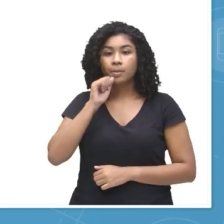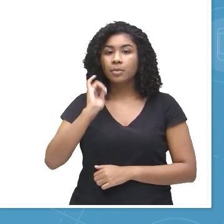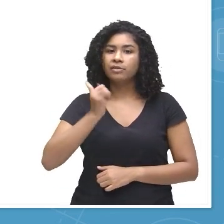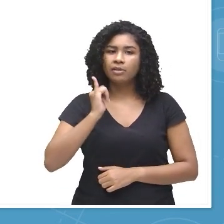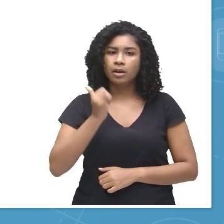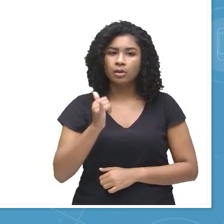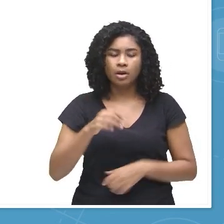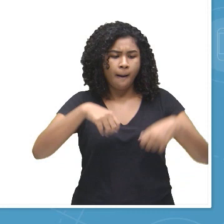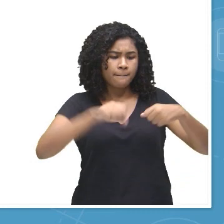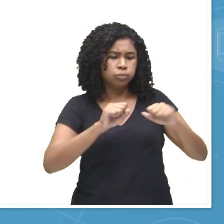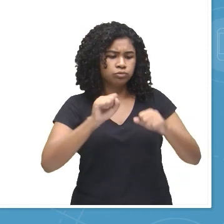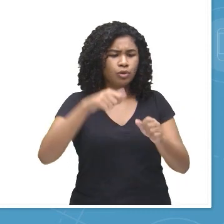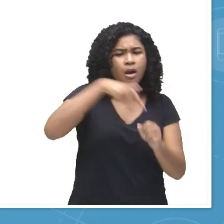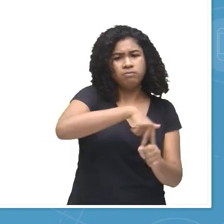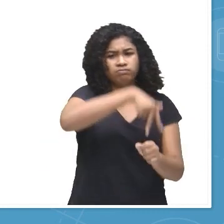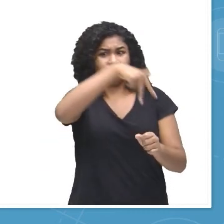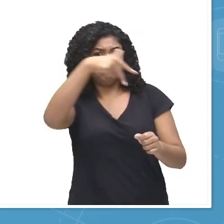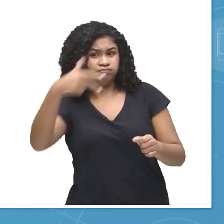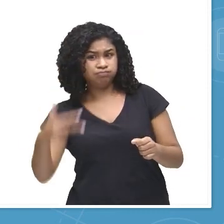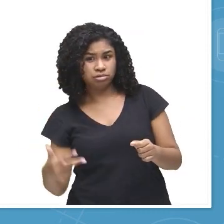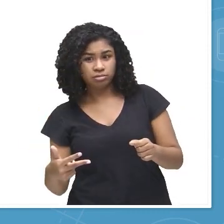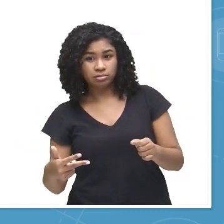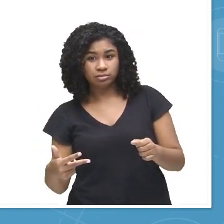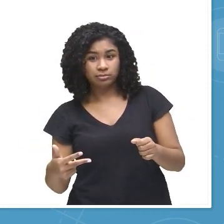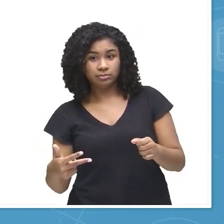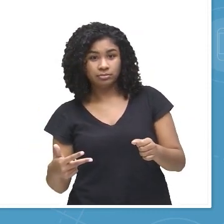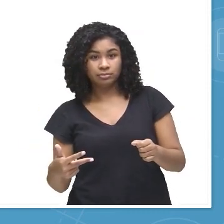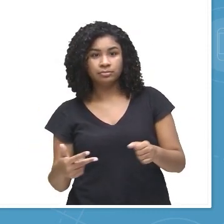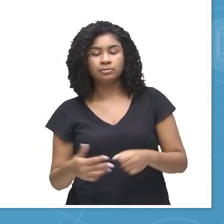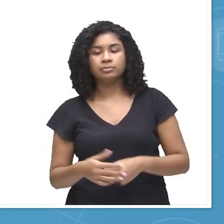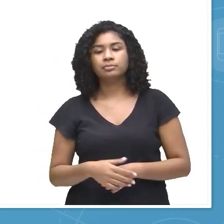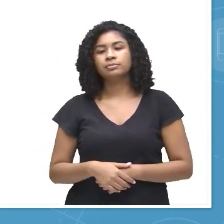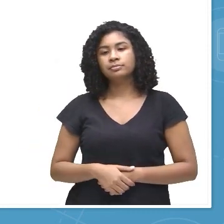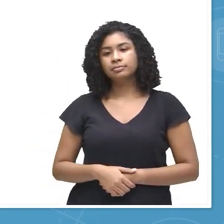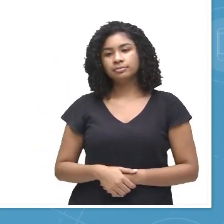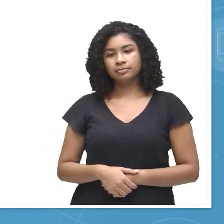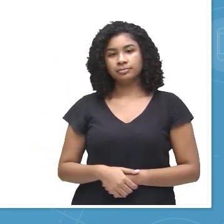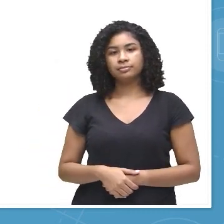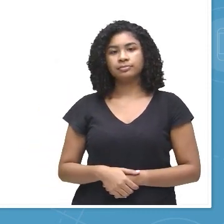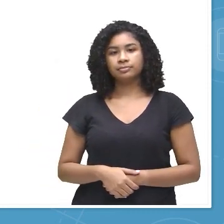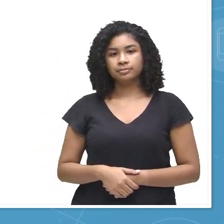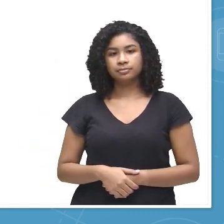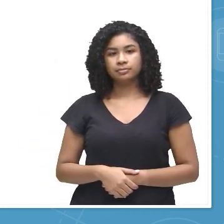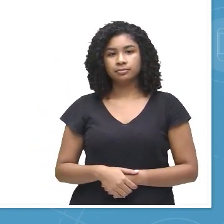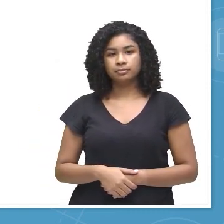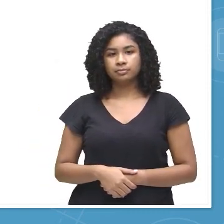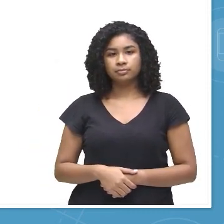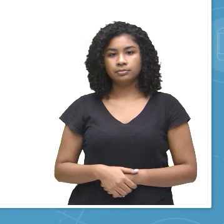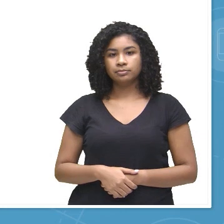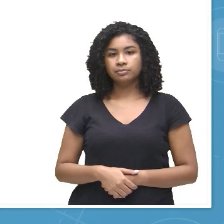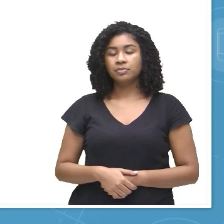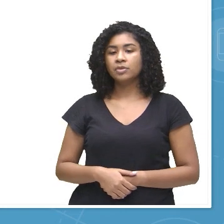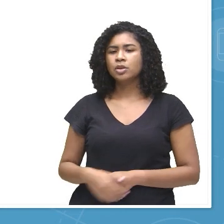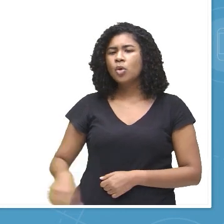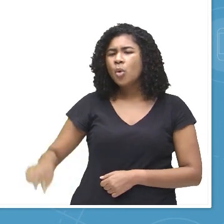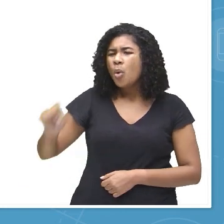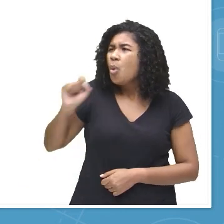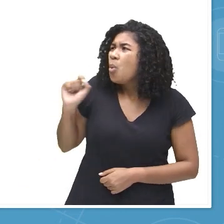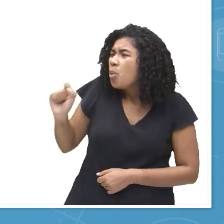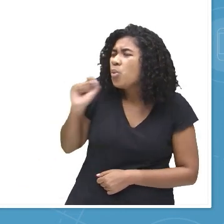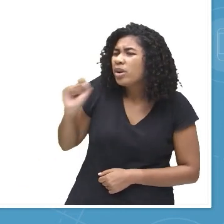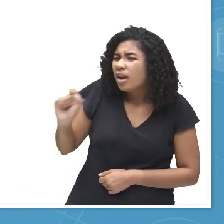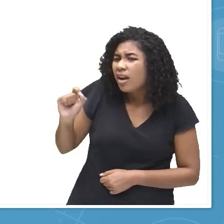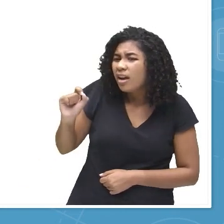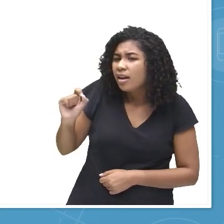tive que pular. Essa voz aqui é da mãe. E aqui é a voz da filha, da